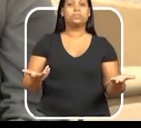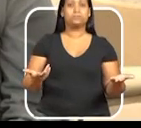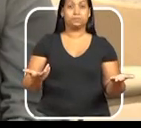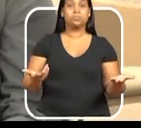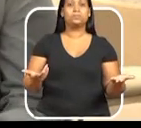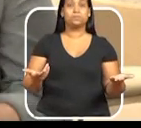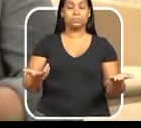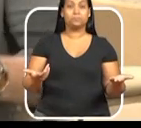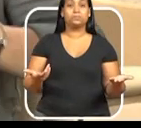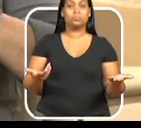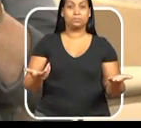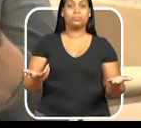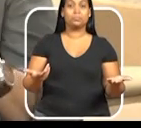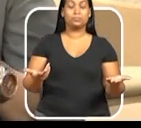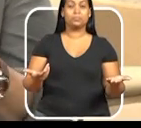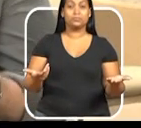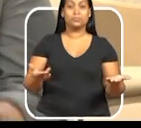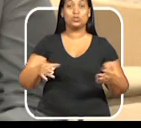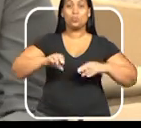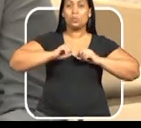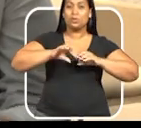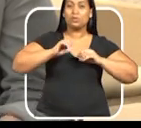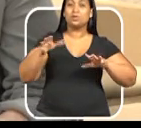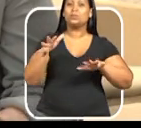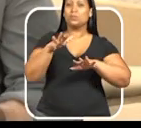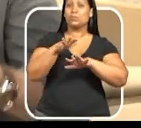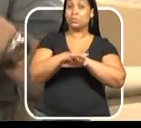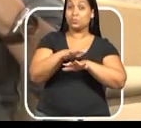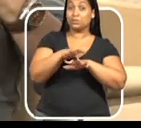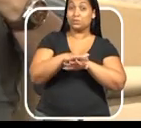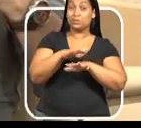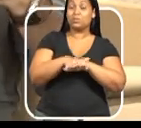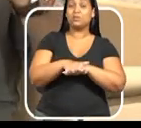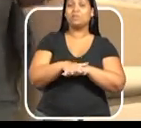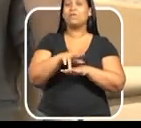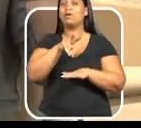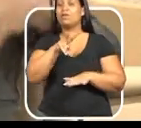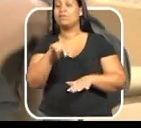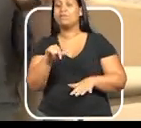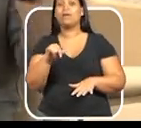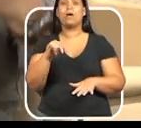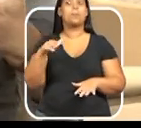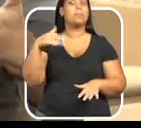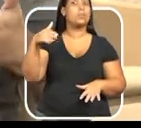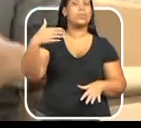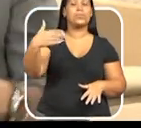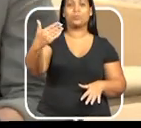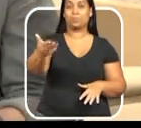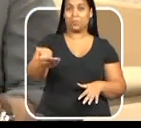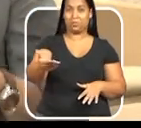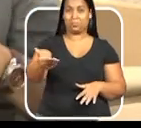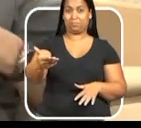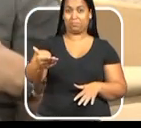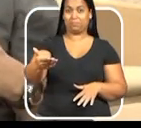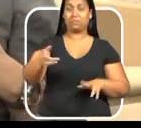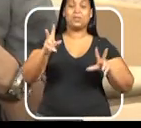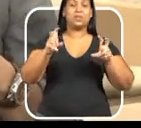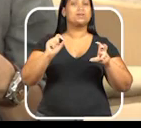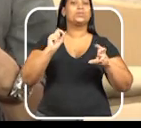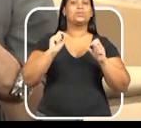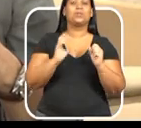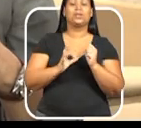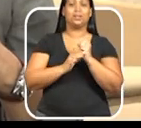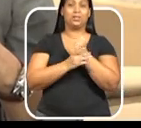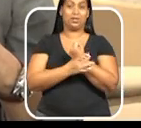a perspectiva de uma educação inclusiva, ela vai muito além da questão da